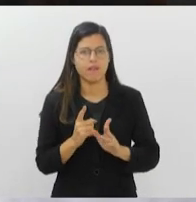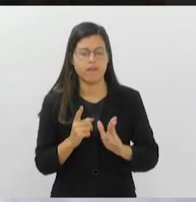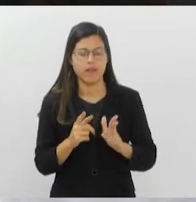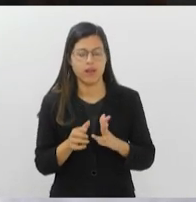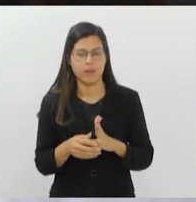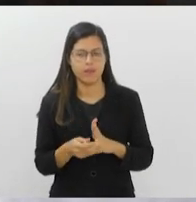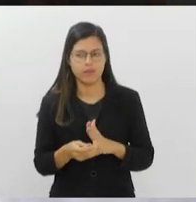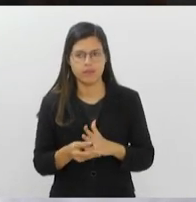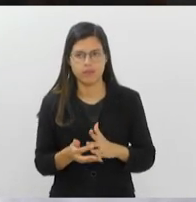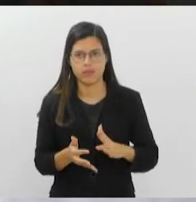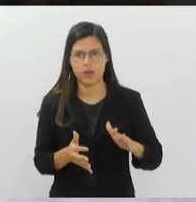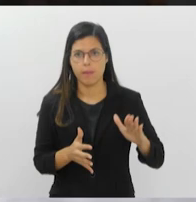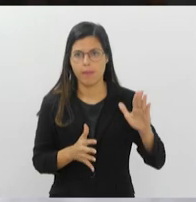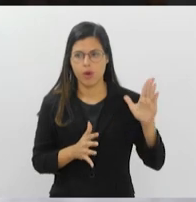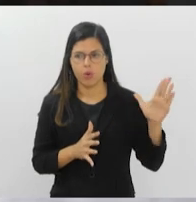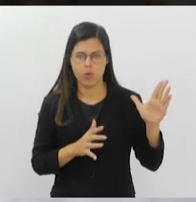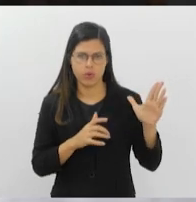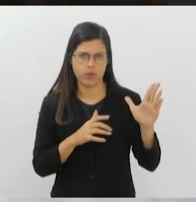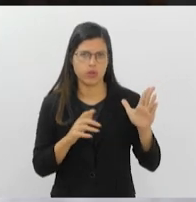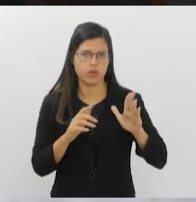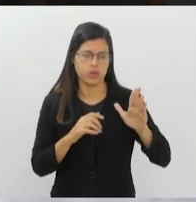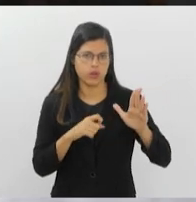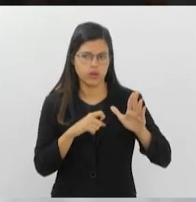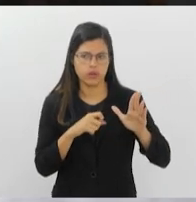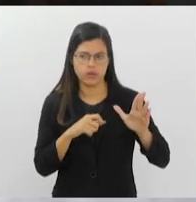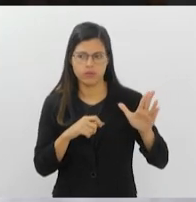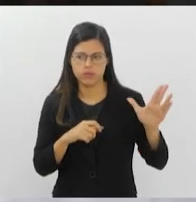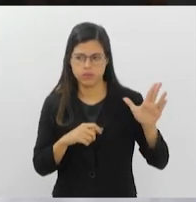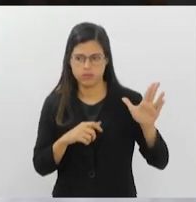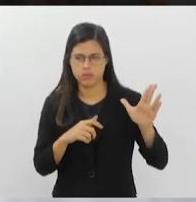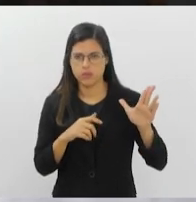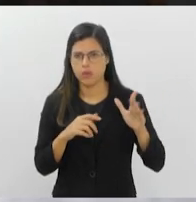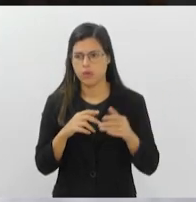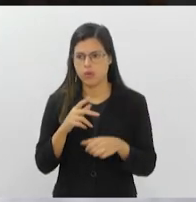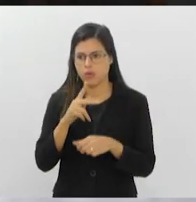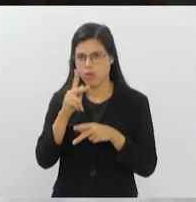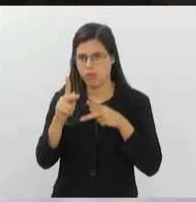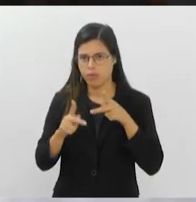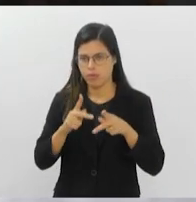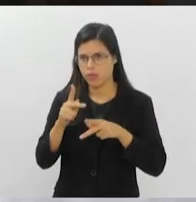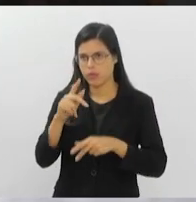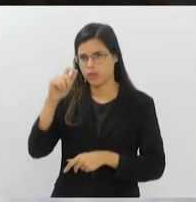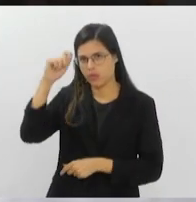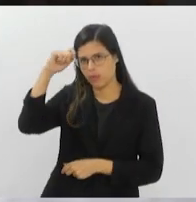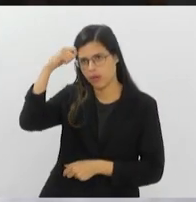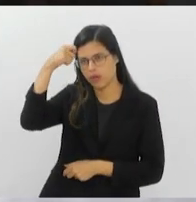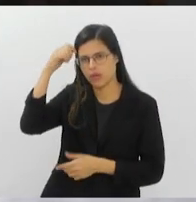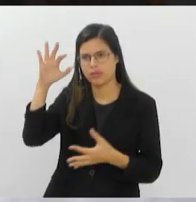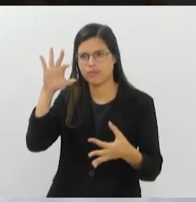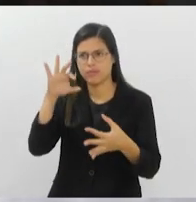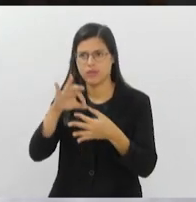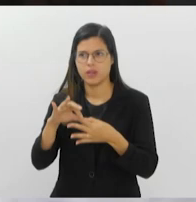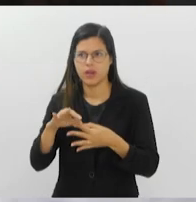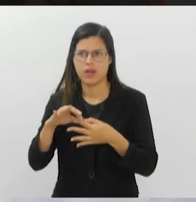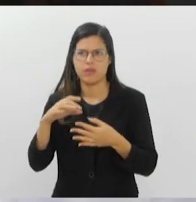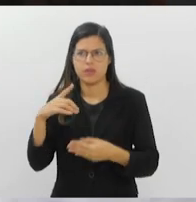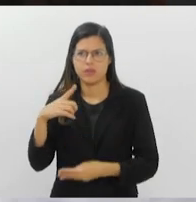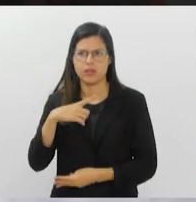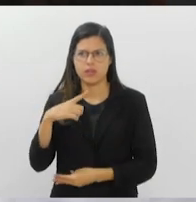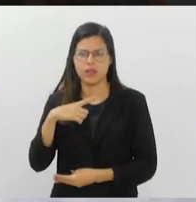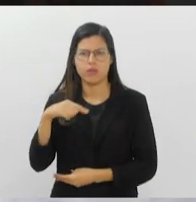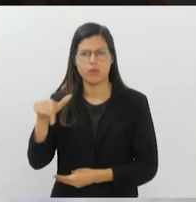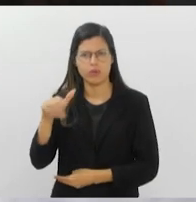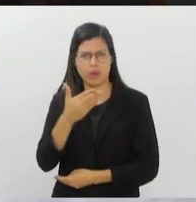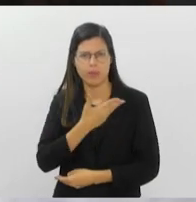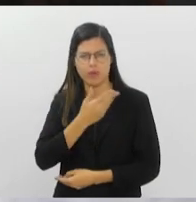com a população negra e, de forma racista, né, teve a primeira proibição ao pito do pango, como dizia o nosso